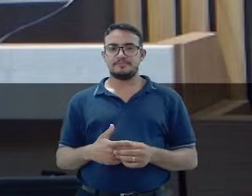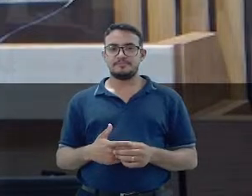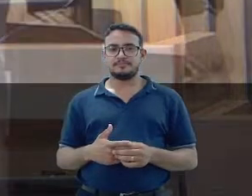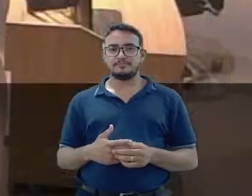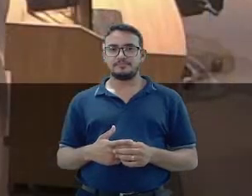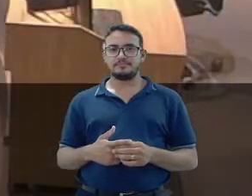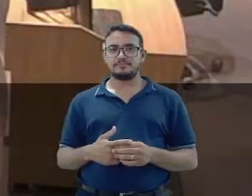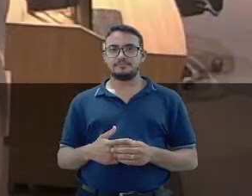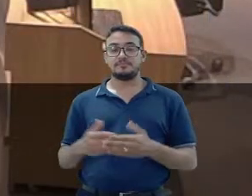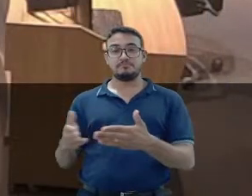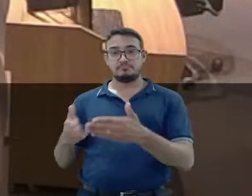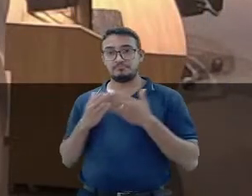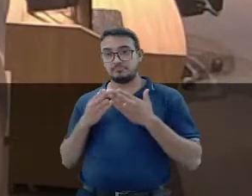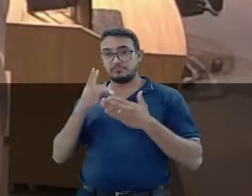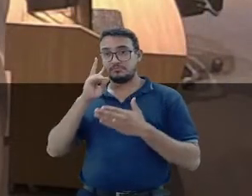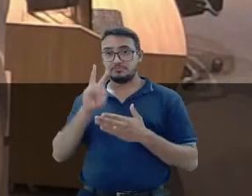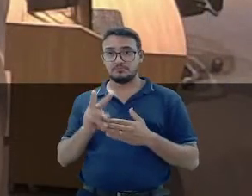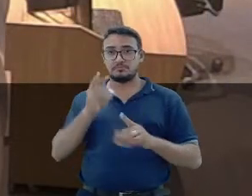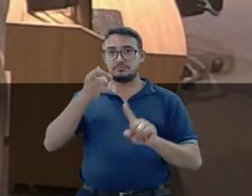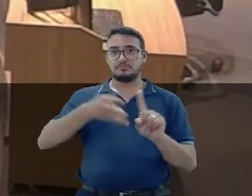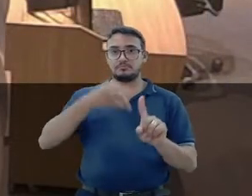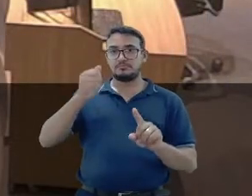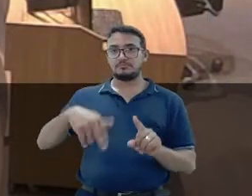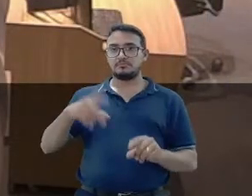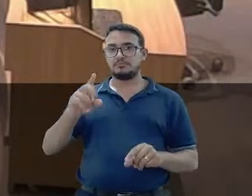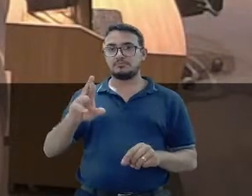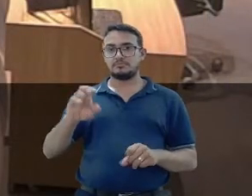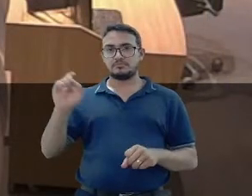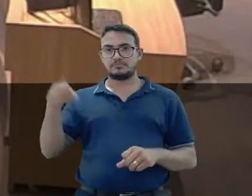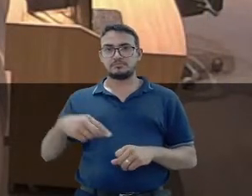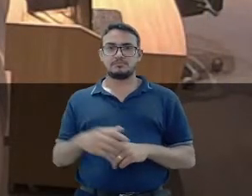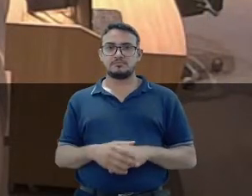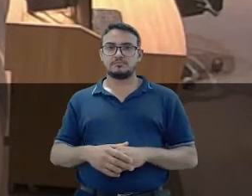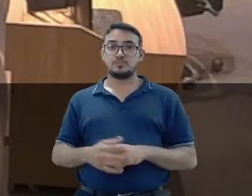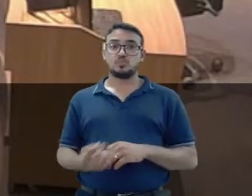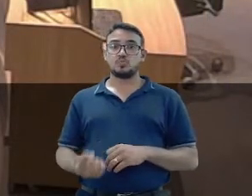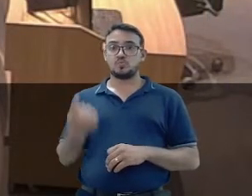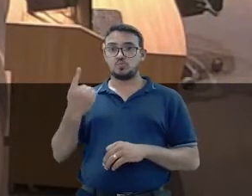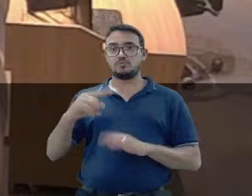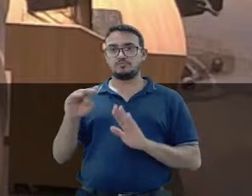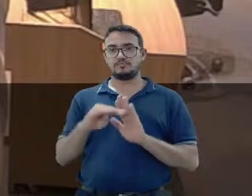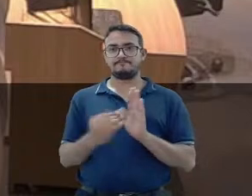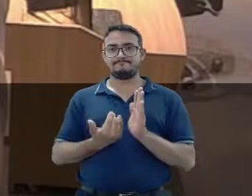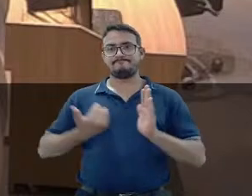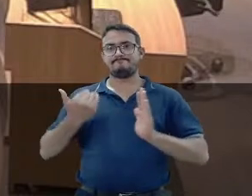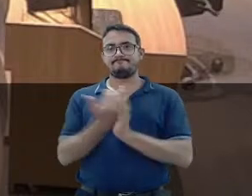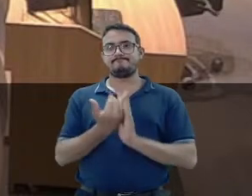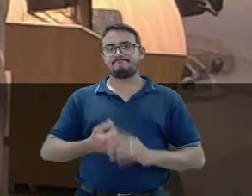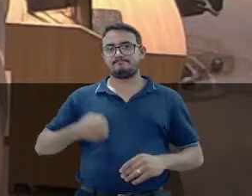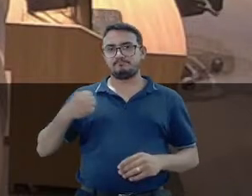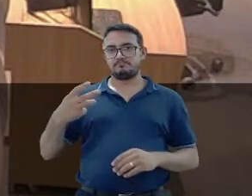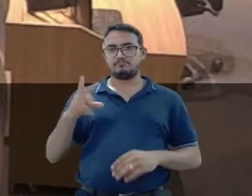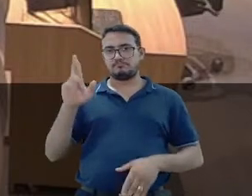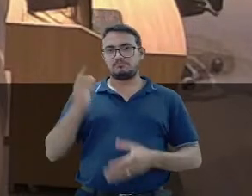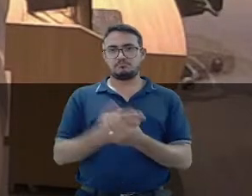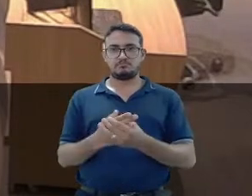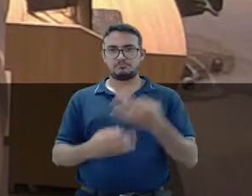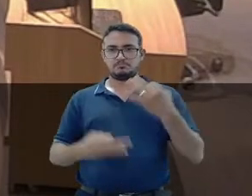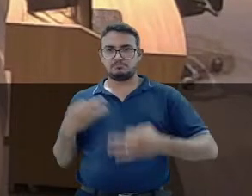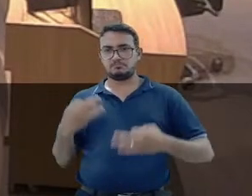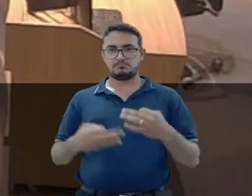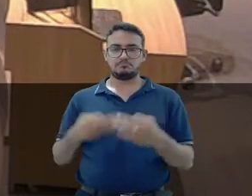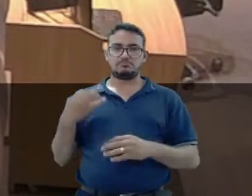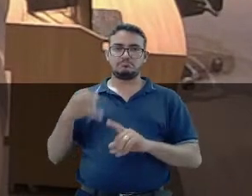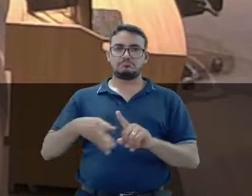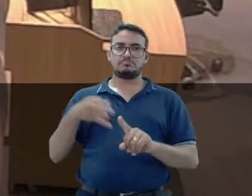Vista regimental do desembargador André Luiz Moraes de Oliveira, único da extra pauta 3, relator desembargador Nicanor